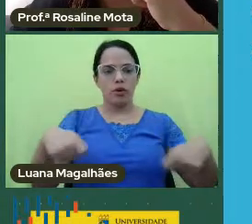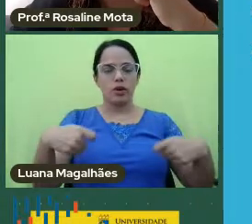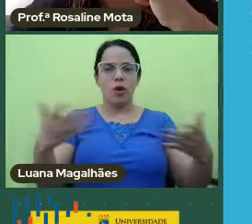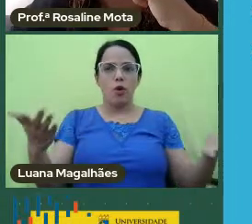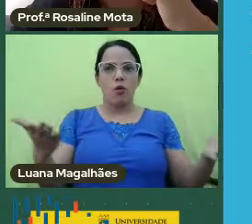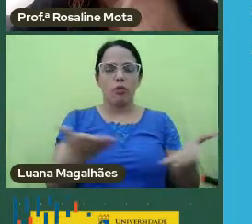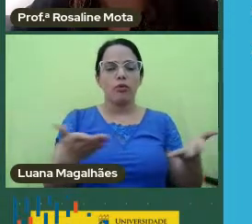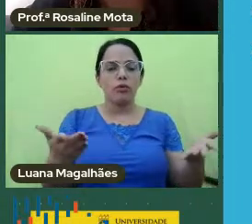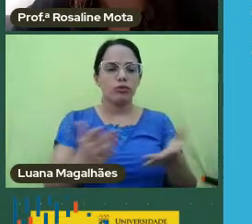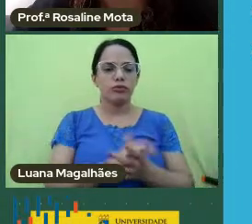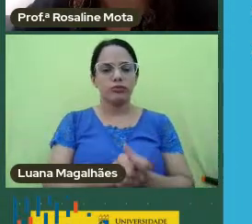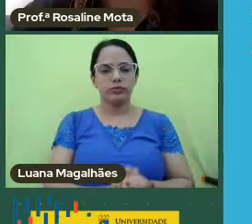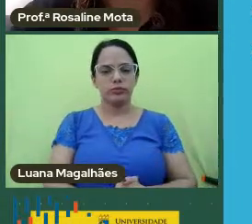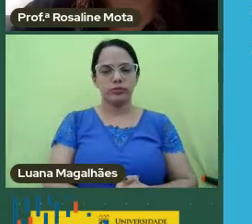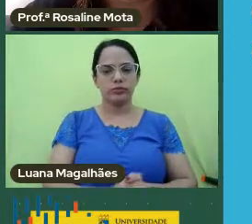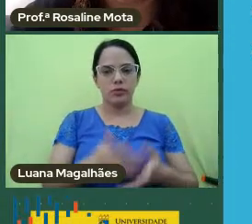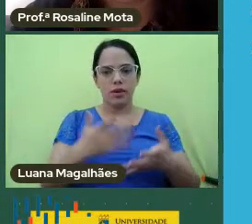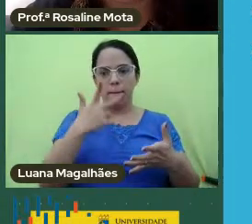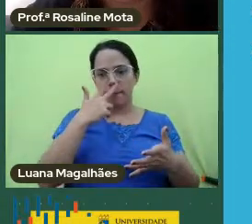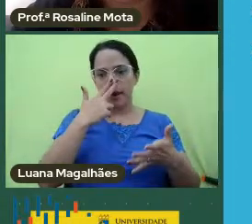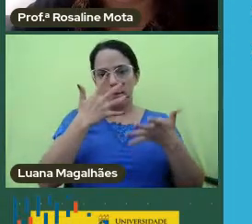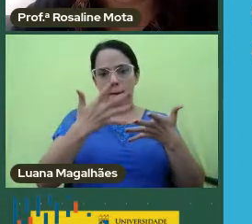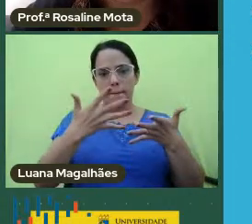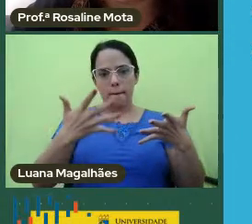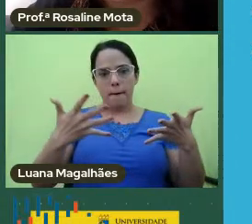um crescente